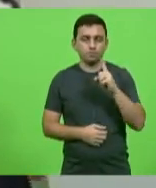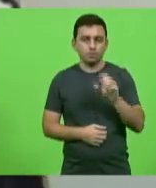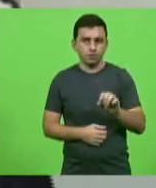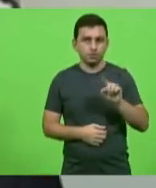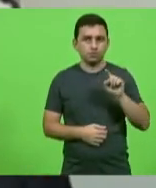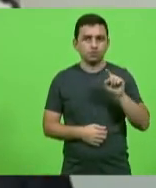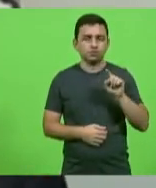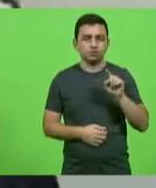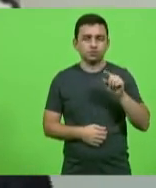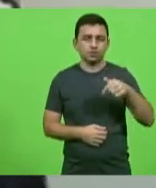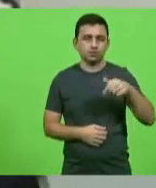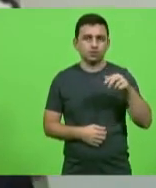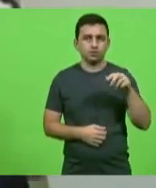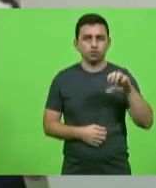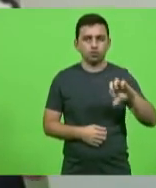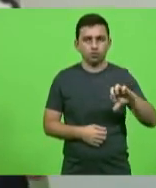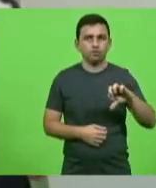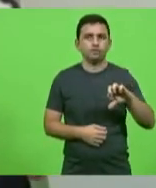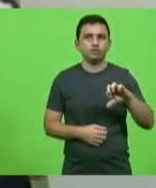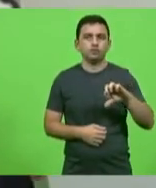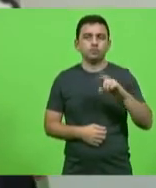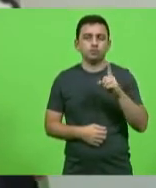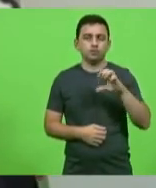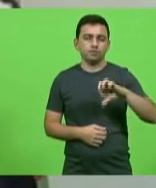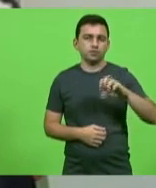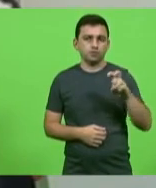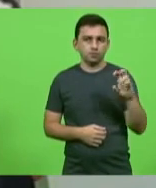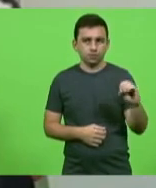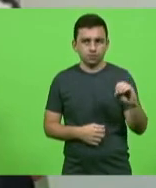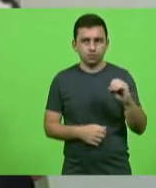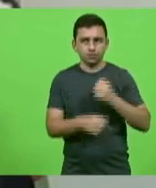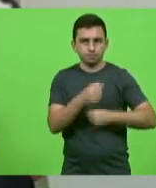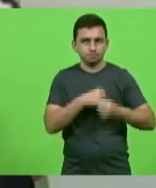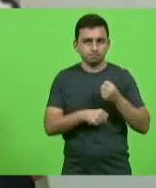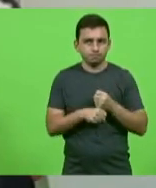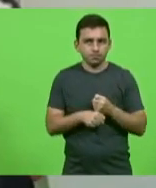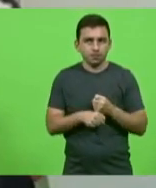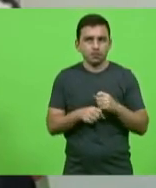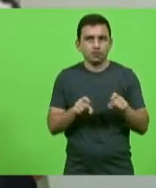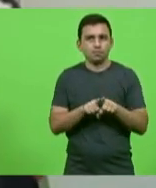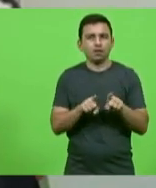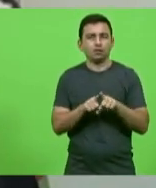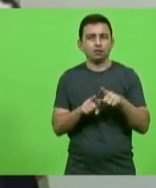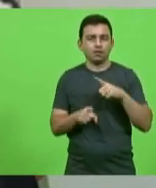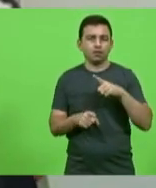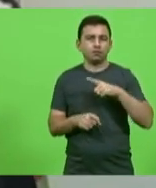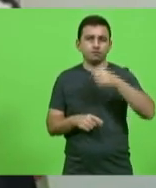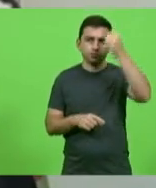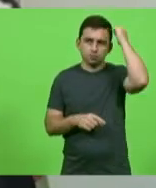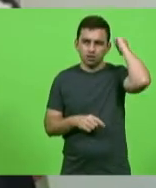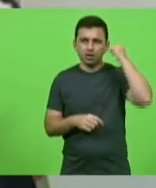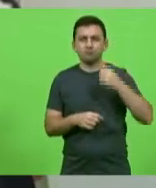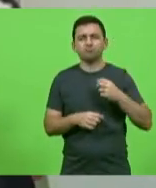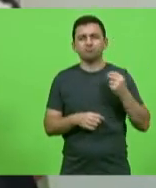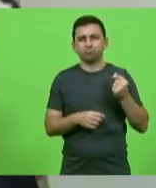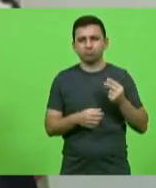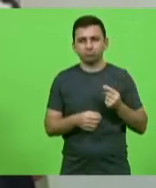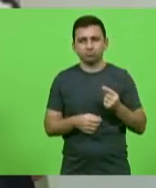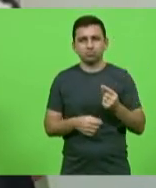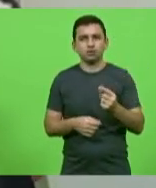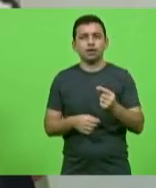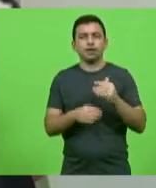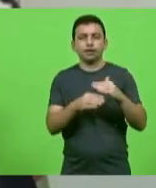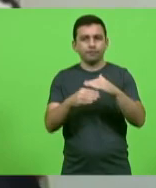1079 e de fato a peça vestibular contém ampla extensão renova o caso da